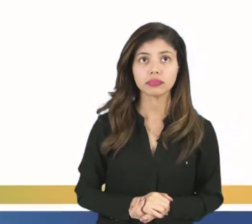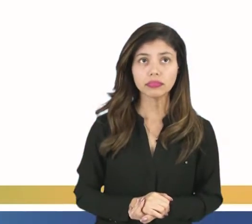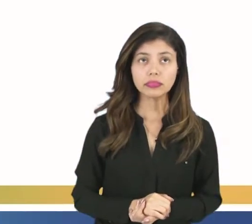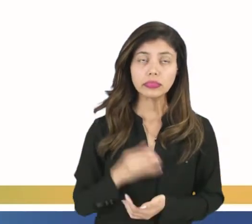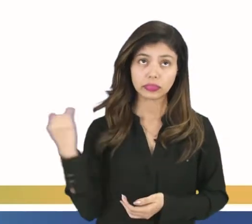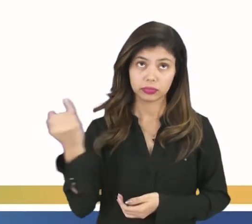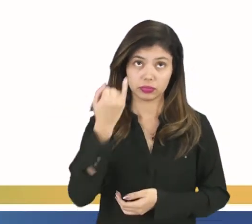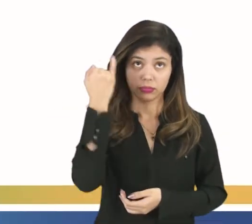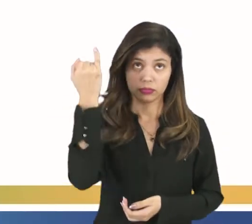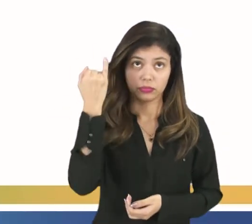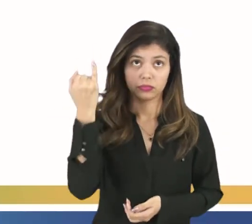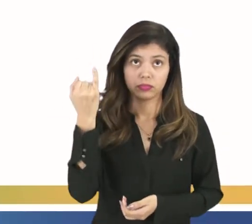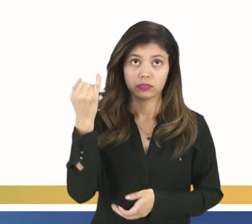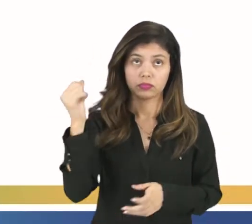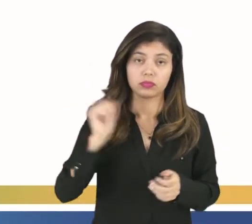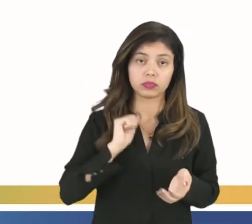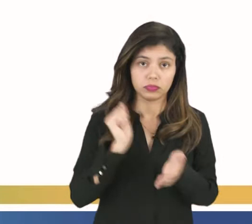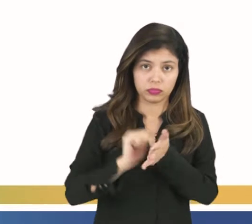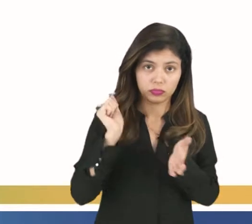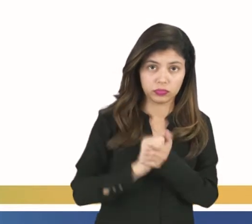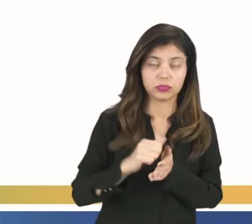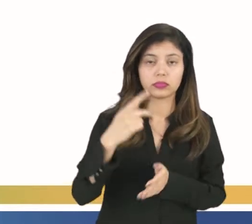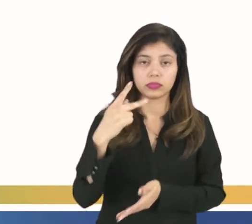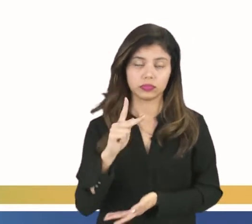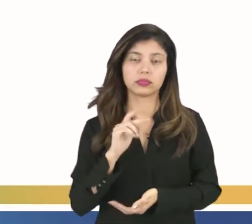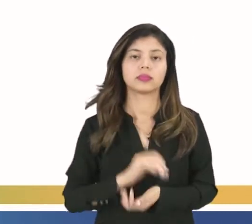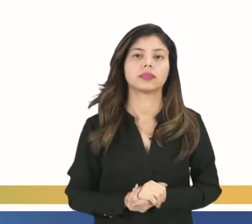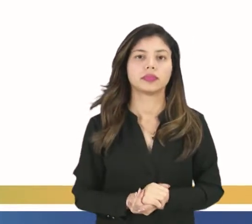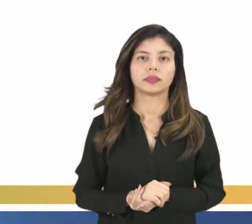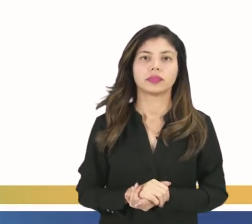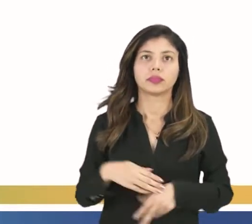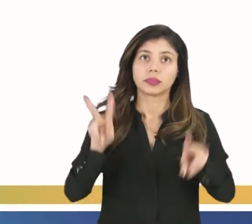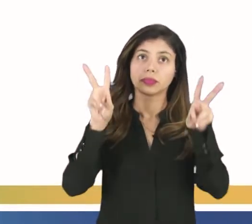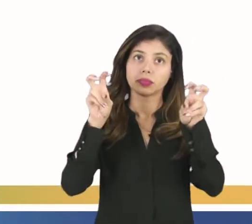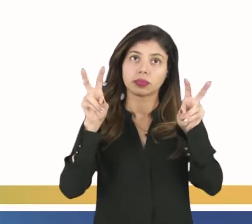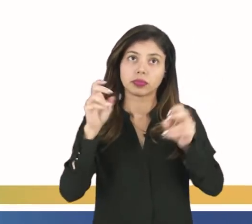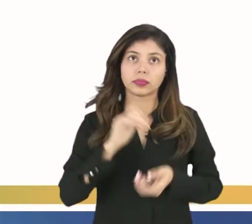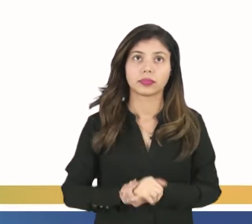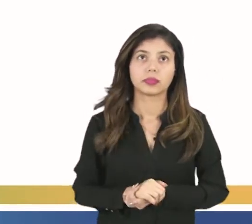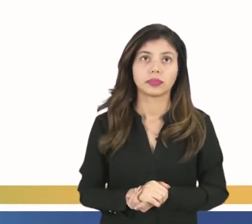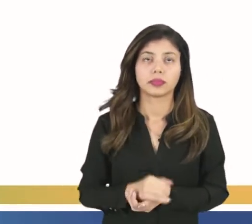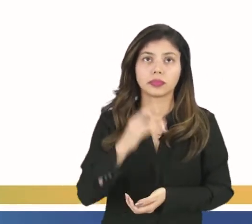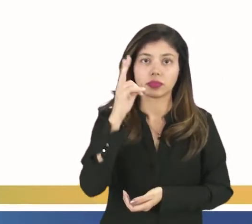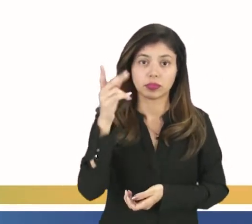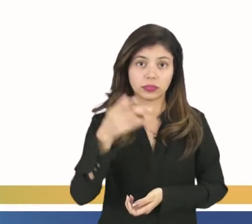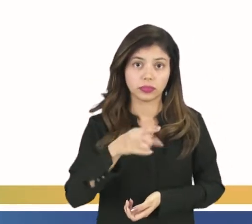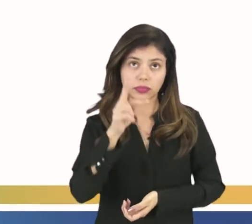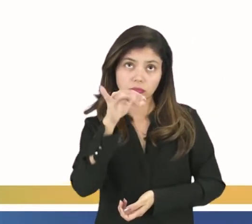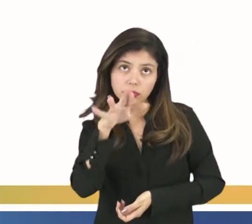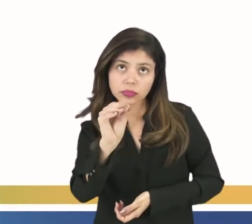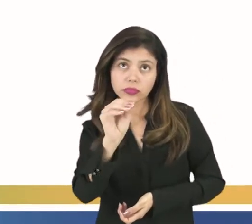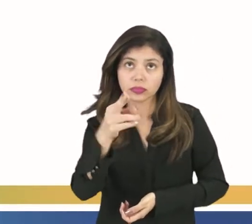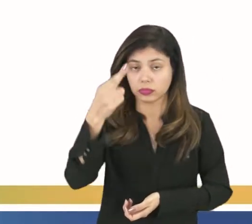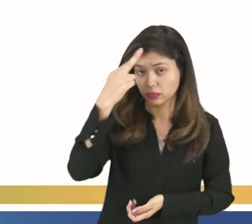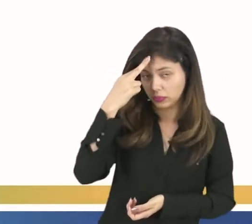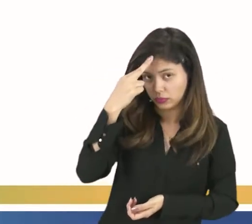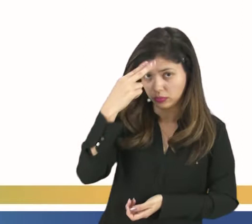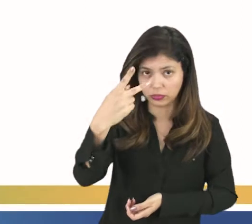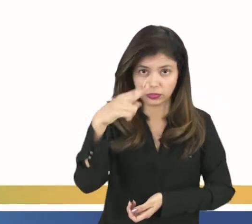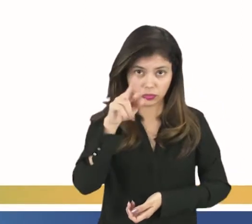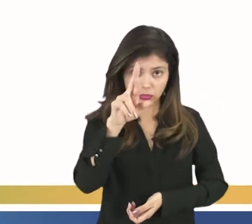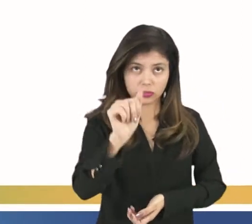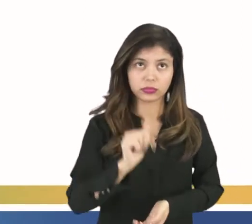a principal obra de Kant para a teoria do conhecimento é essa dali que vocês estão vendo no slide. É a Crítica da